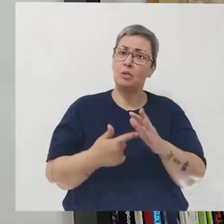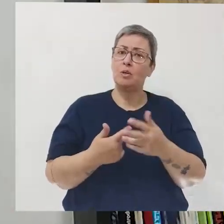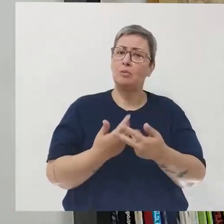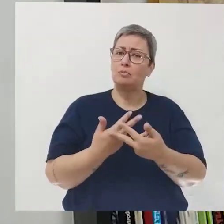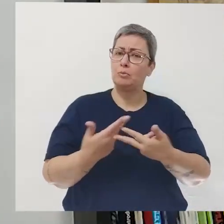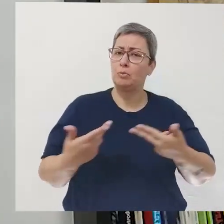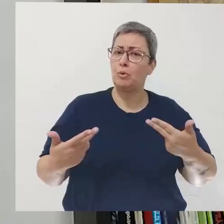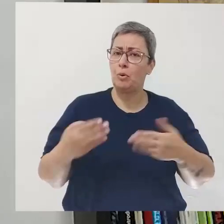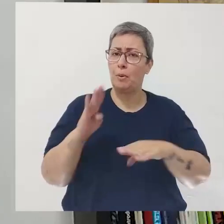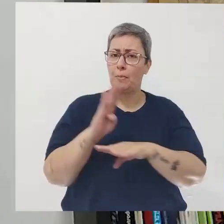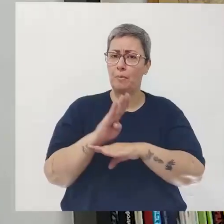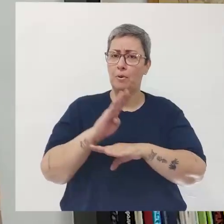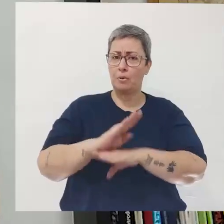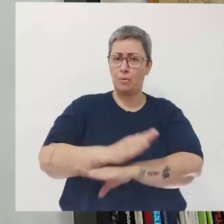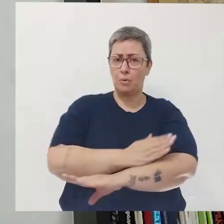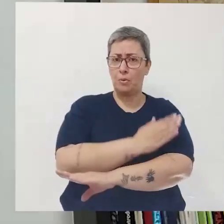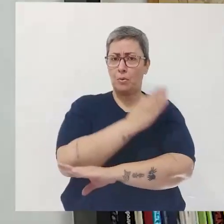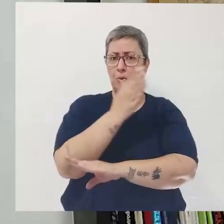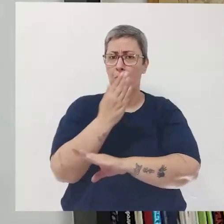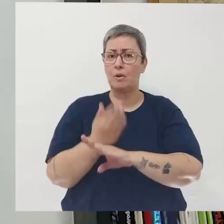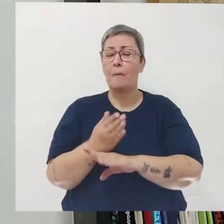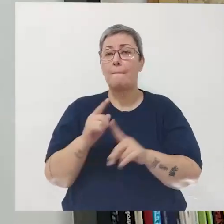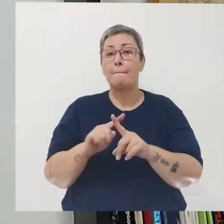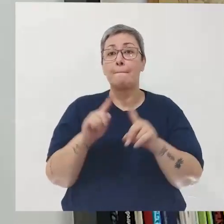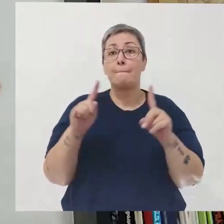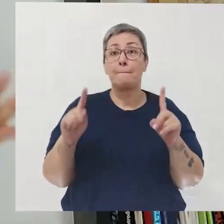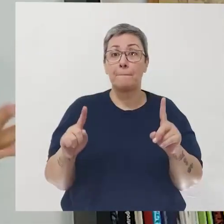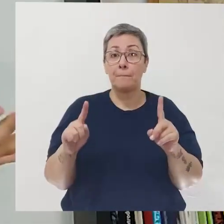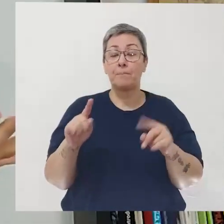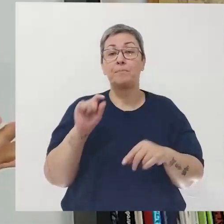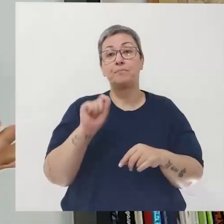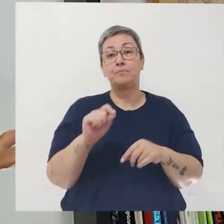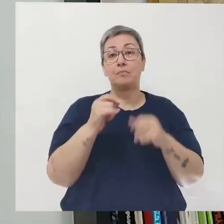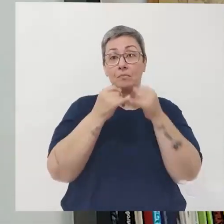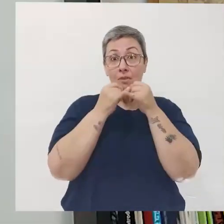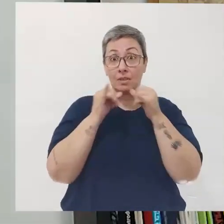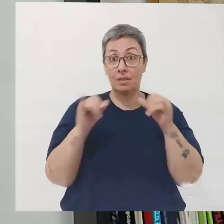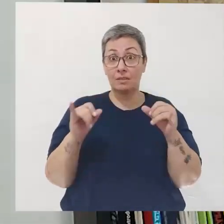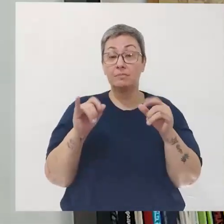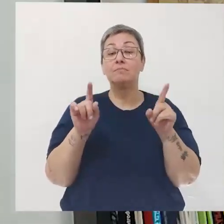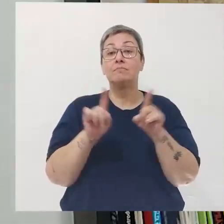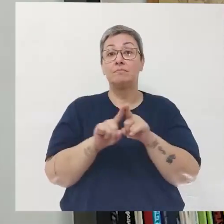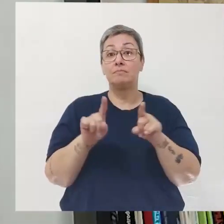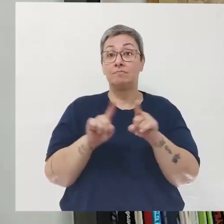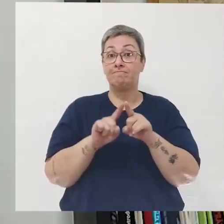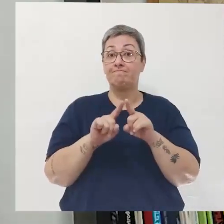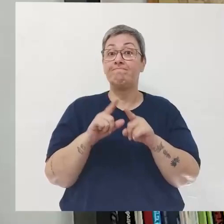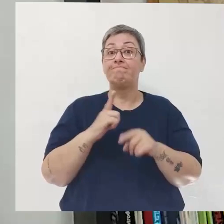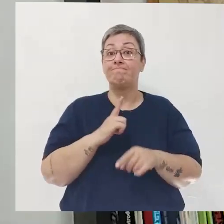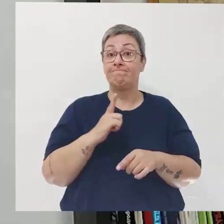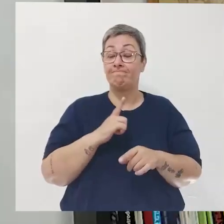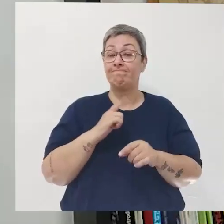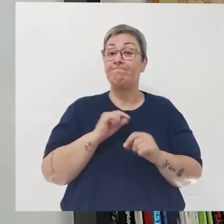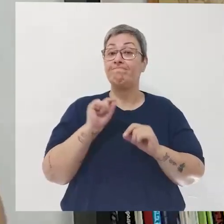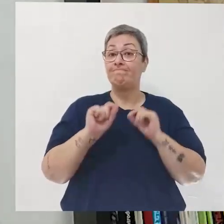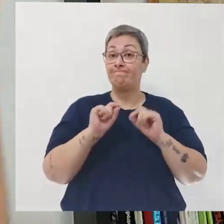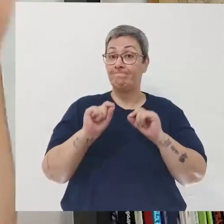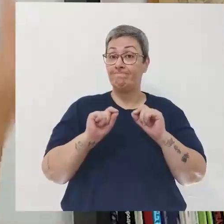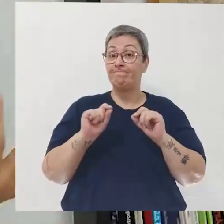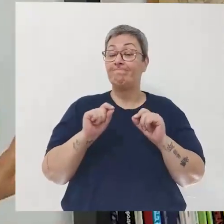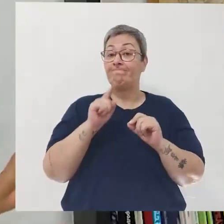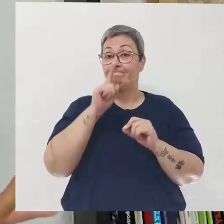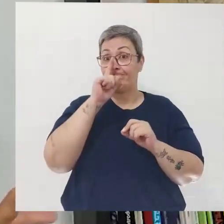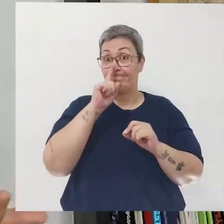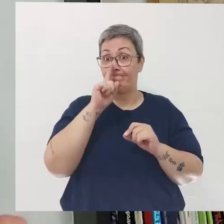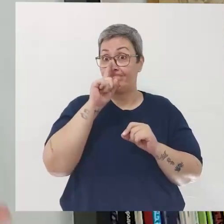trouxe muitos benefícios ao longo do tempo. Mas a eletricidade também apresenta